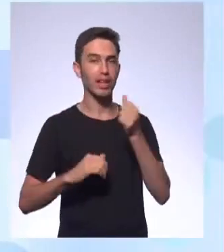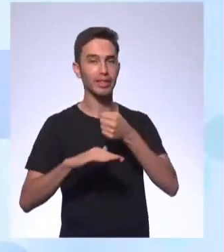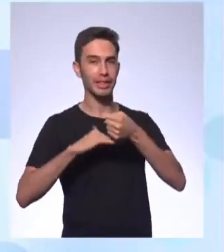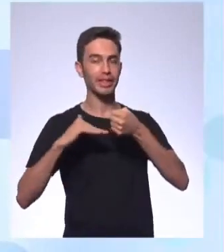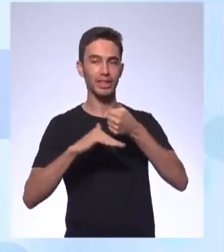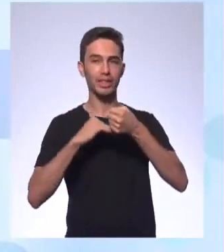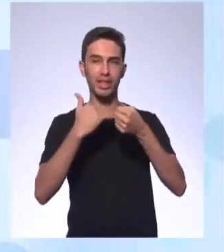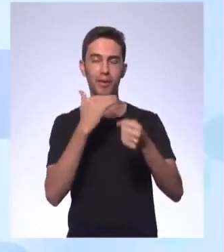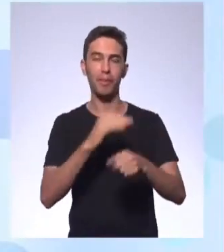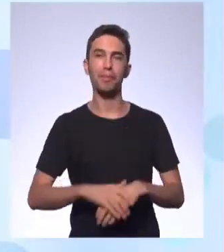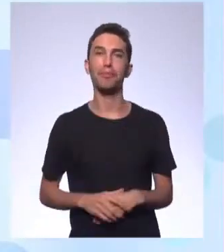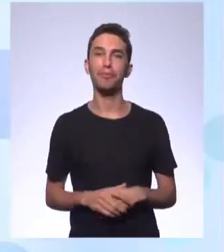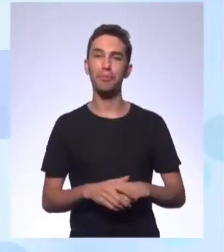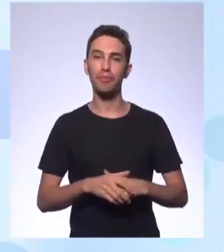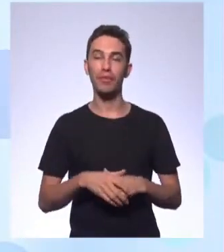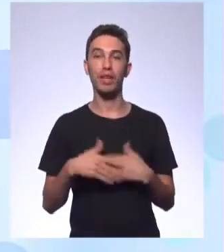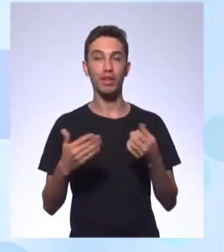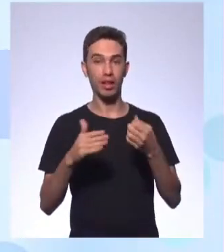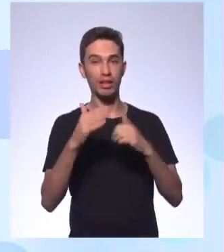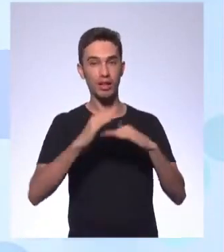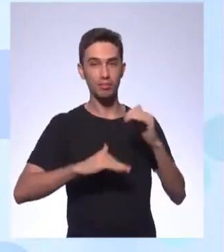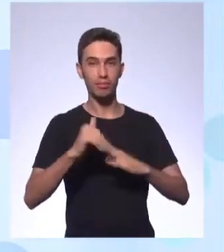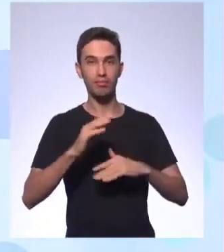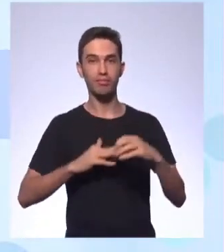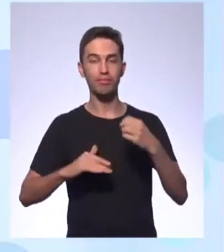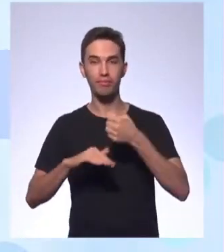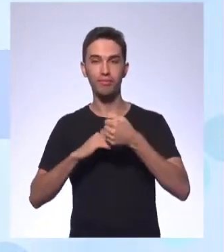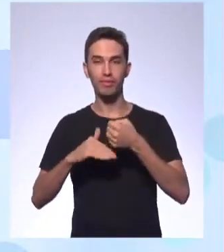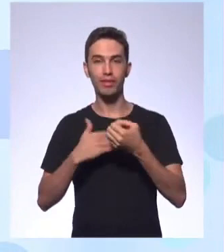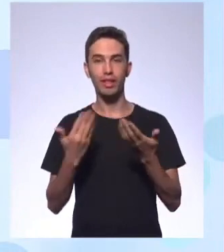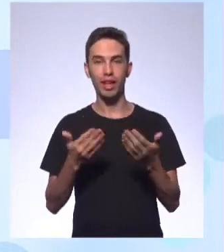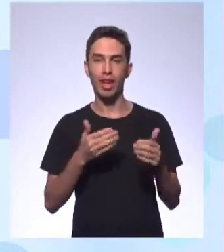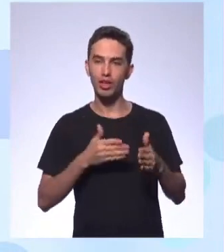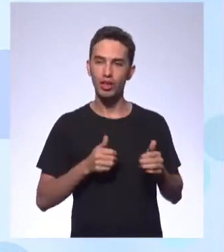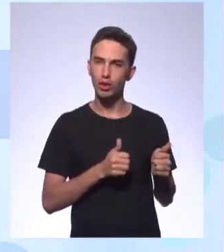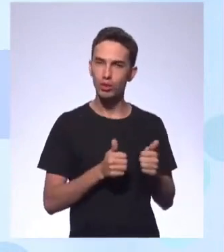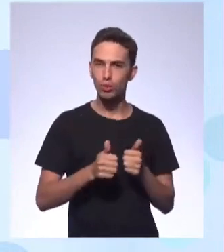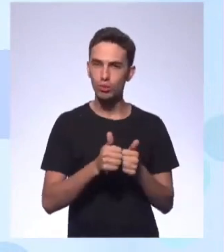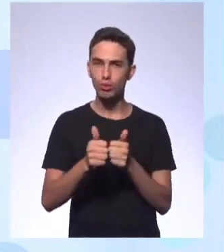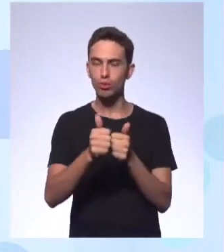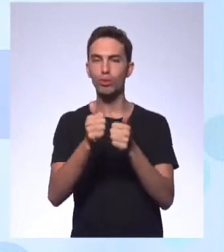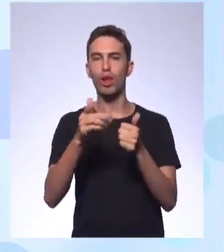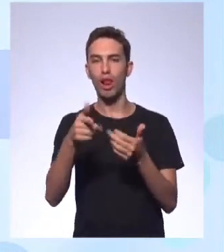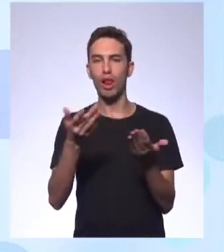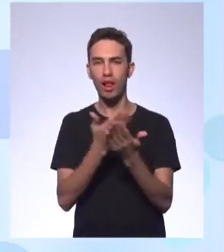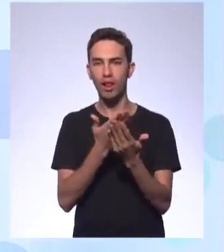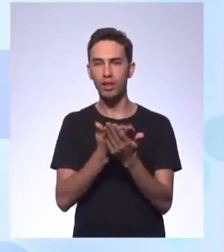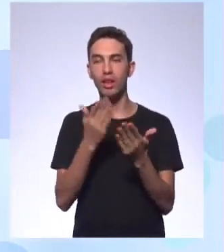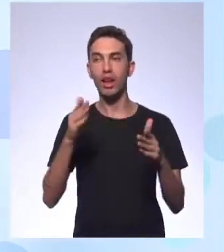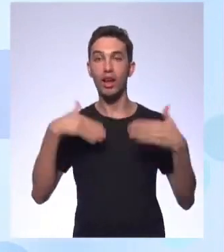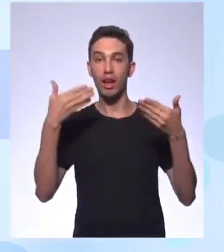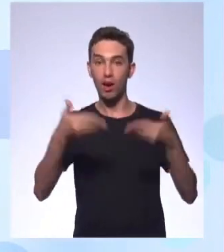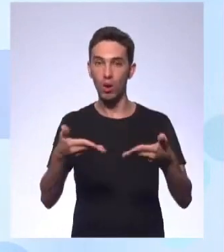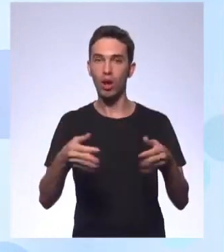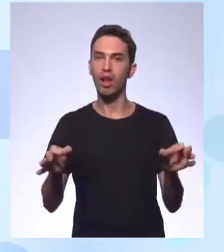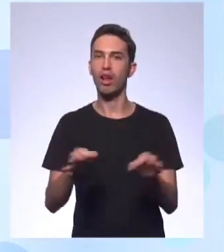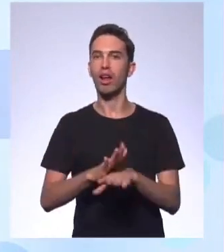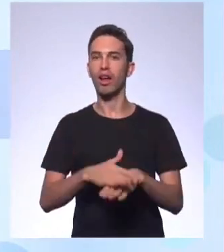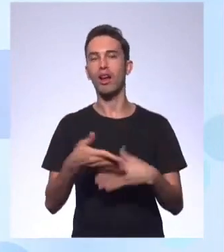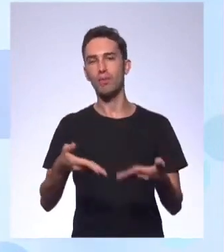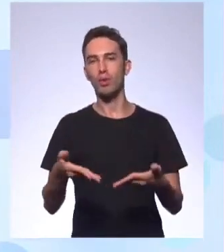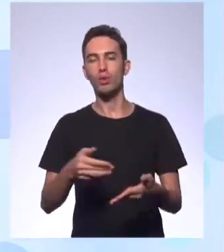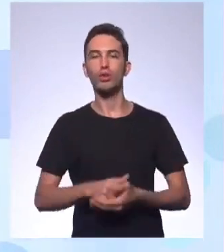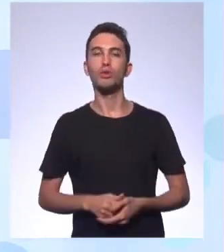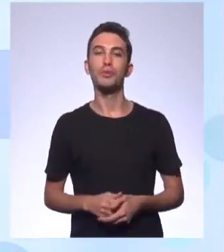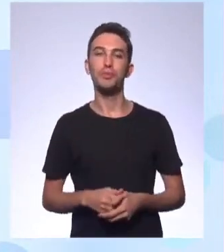essa sequência de atividades, então é bom a gente ficar orientado de saber, né? Porque por isso a gente percorreu cada aula um objetivo culminando neste ponto, certo? E o que